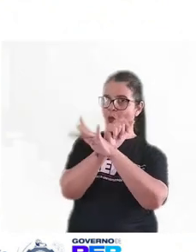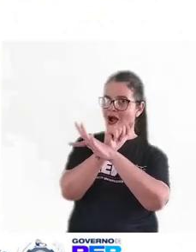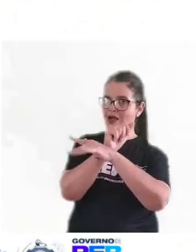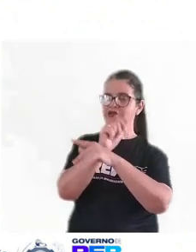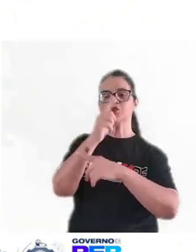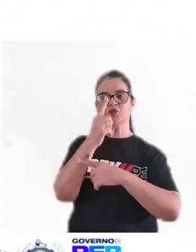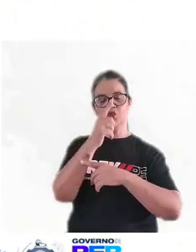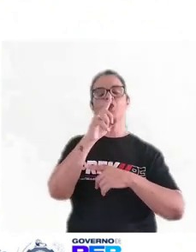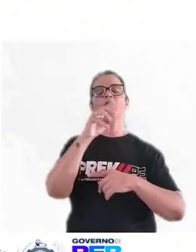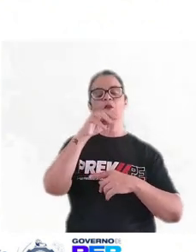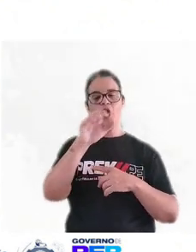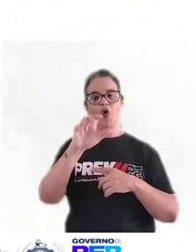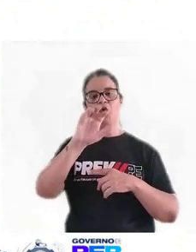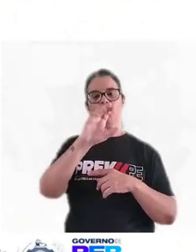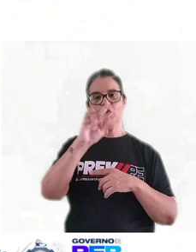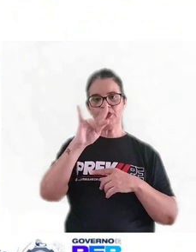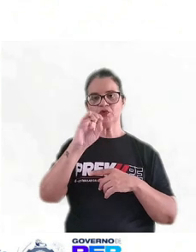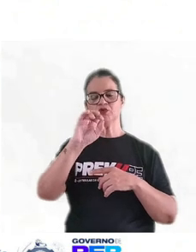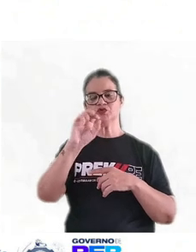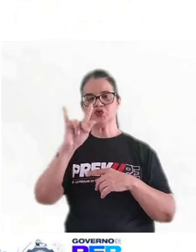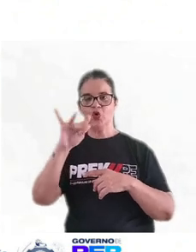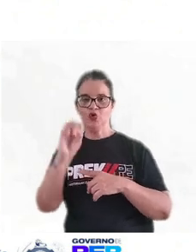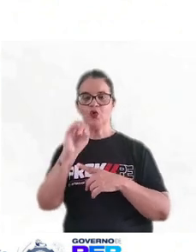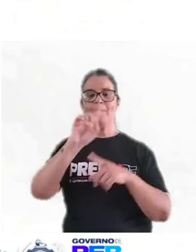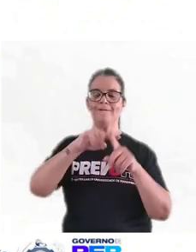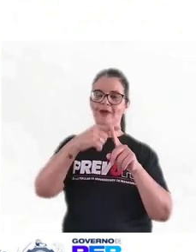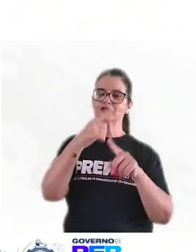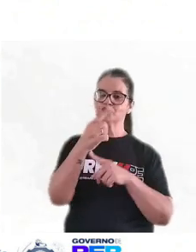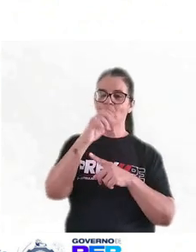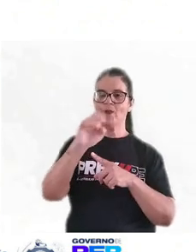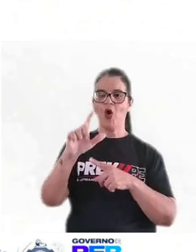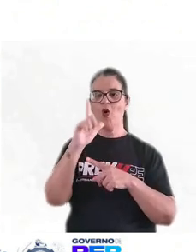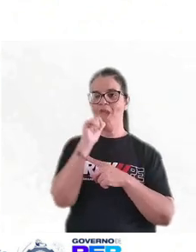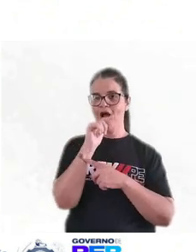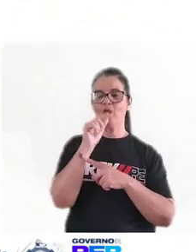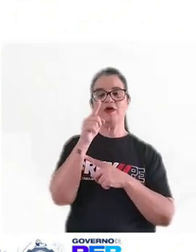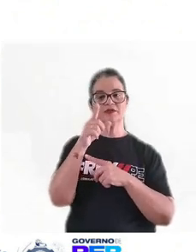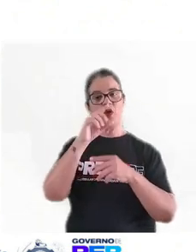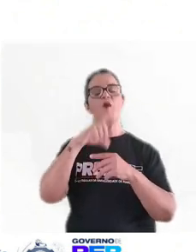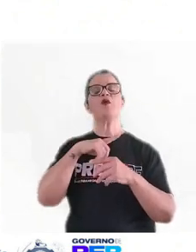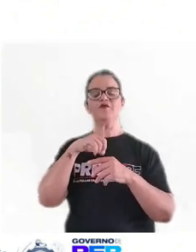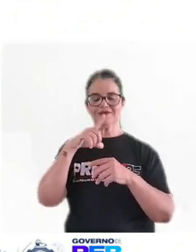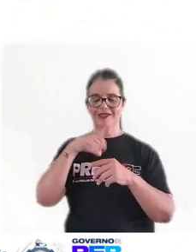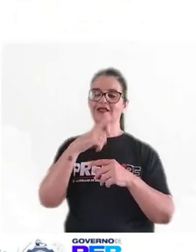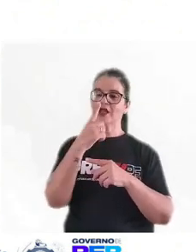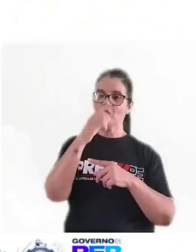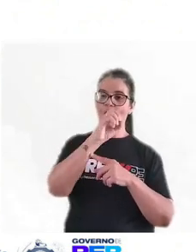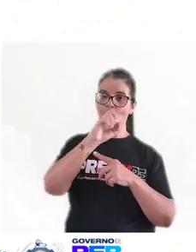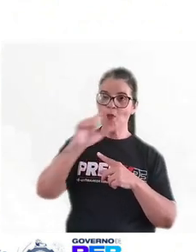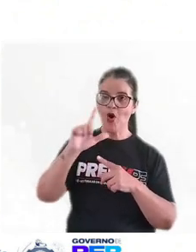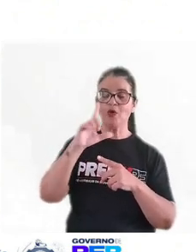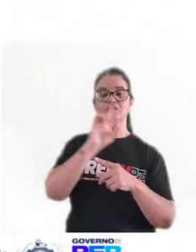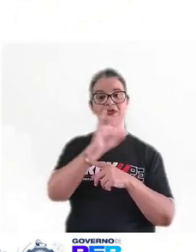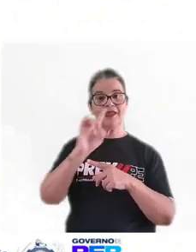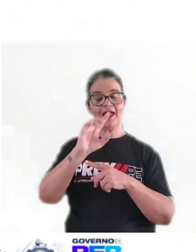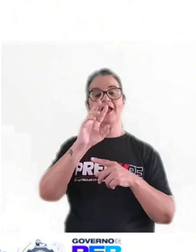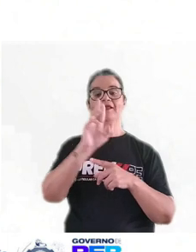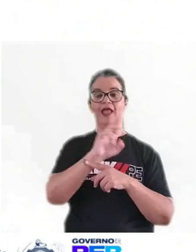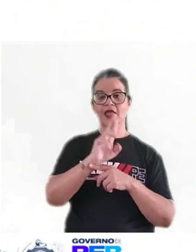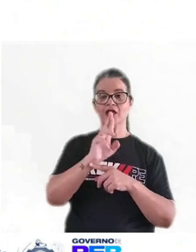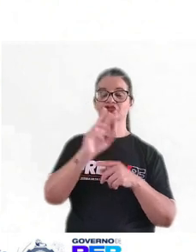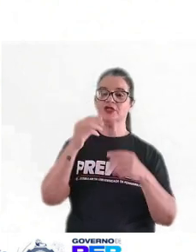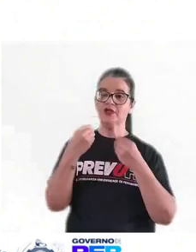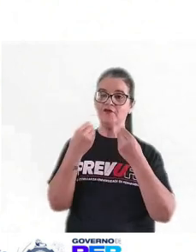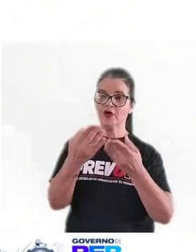o ácido clorídrico, dando 1 mol de cloreto de sódio, mais 1 mol de água. Então, são reações em que você tem 1 mol de cada